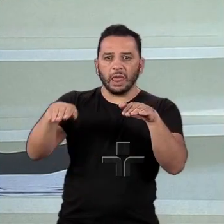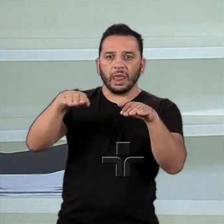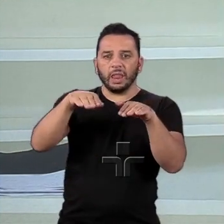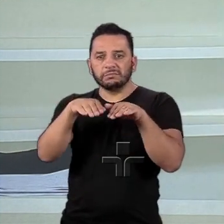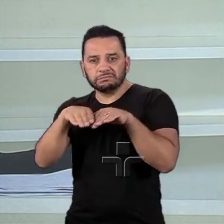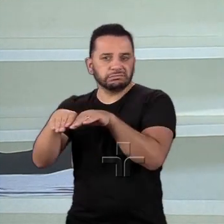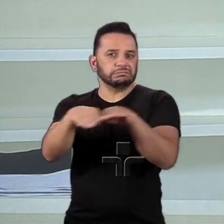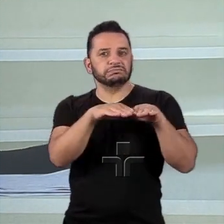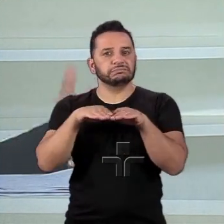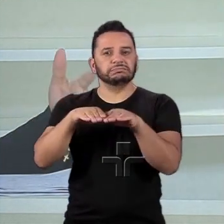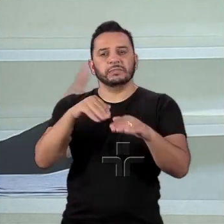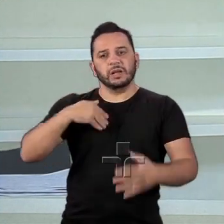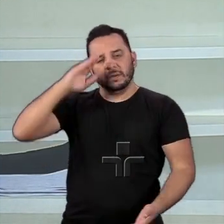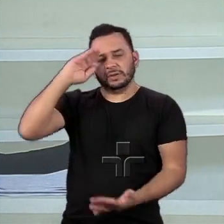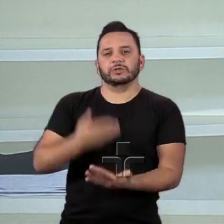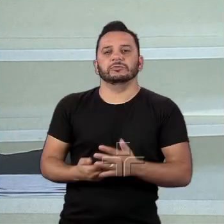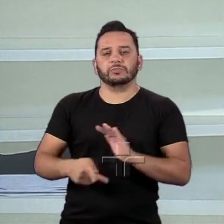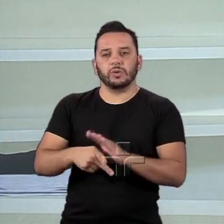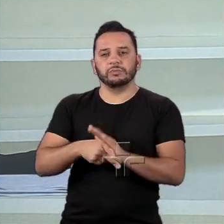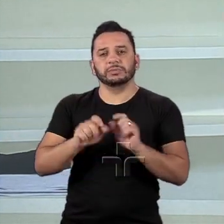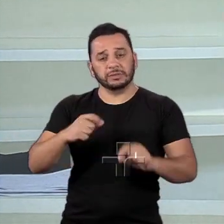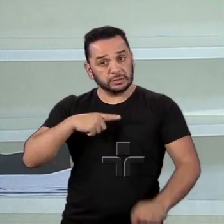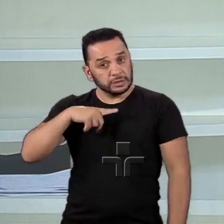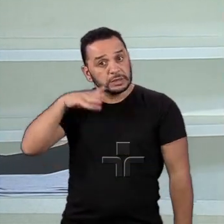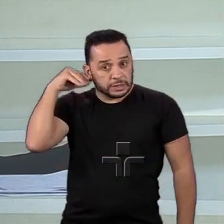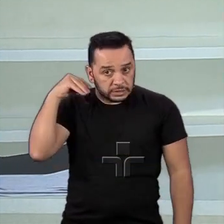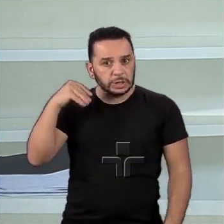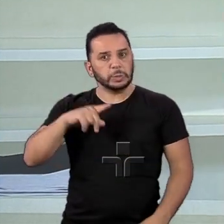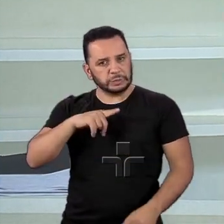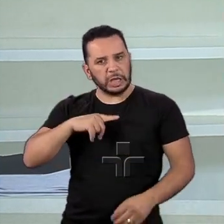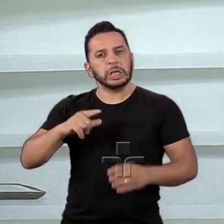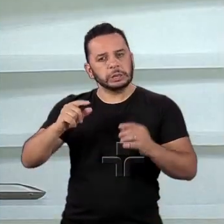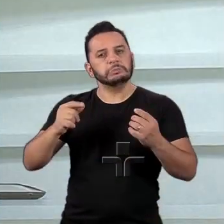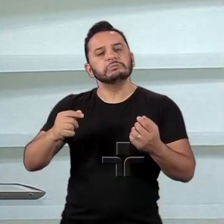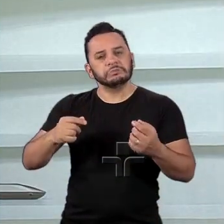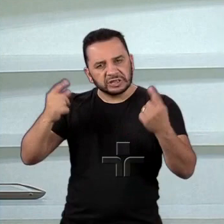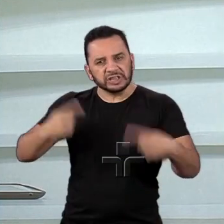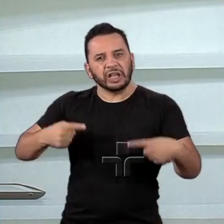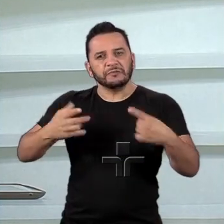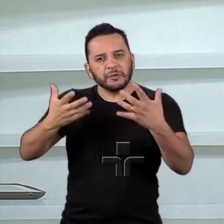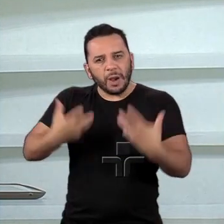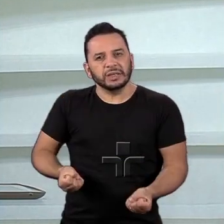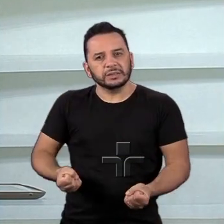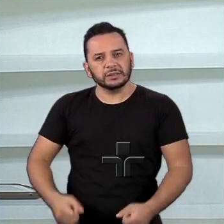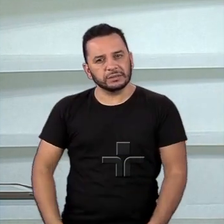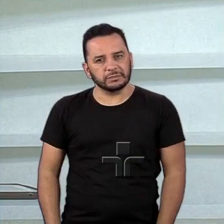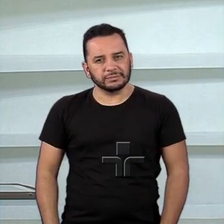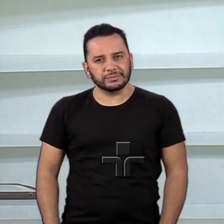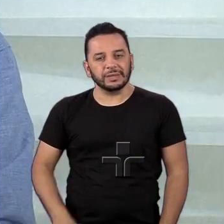tenho certeza que Ciro Gomes está preparado para esse desafio. Eduardo, por favor.